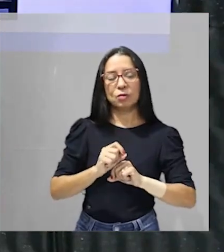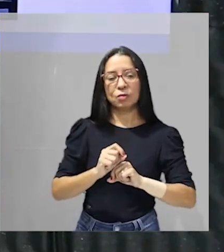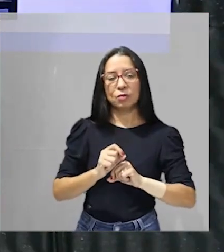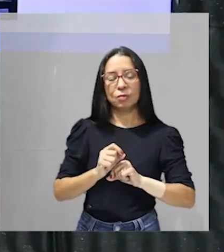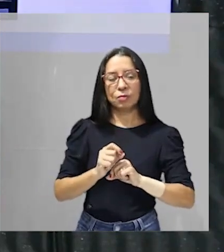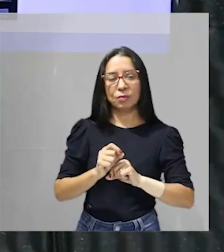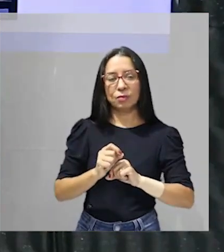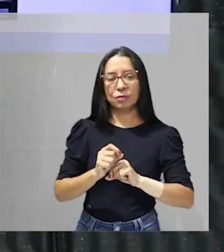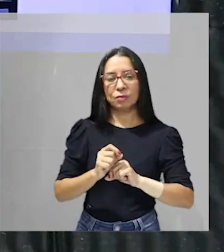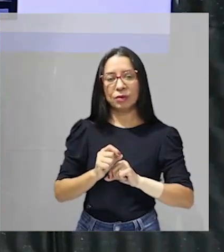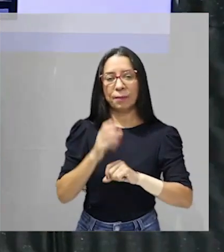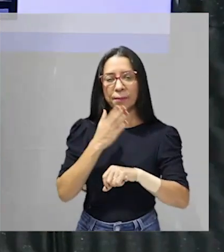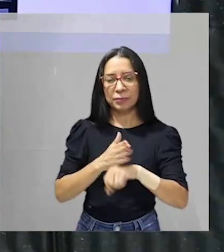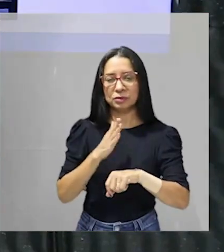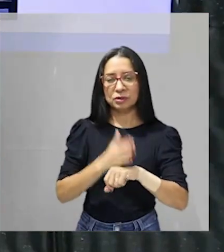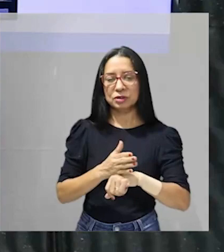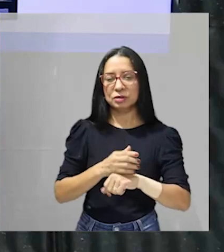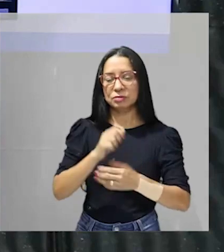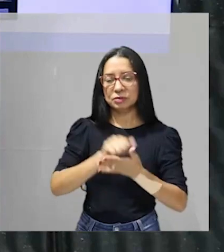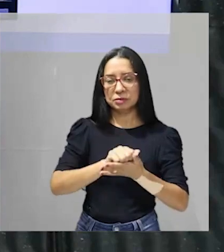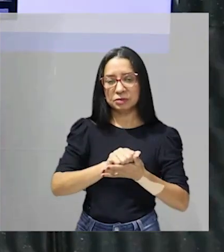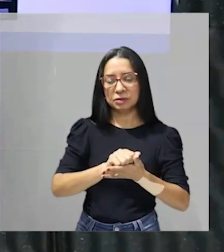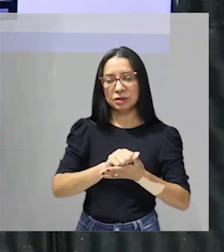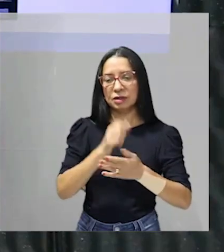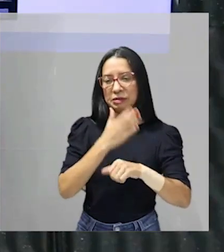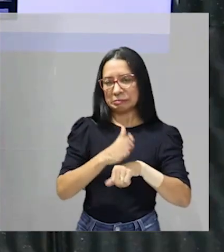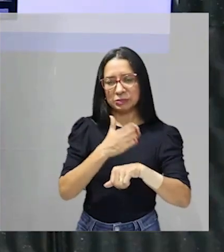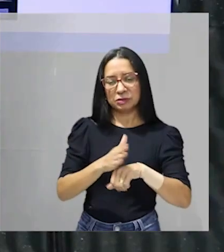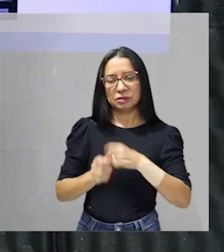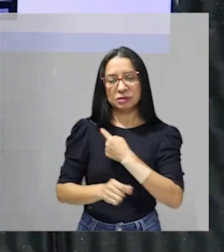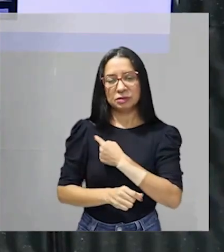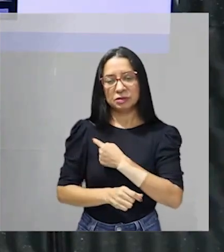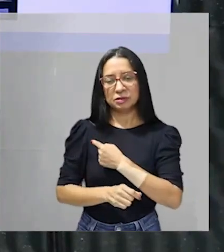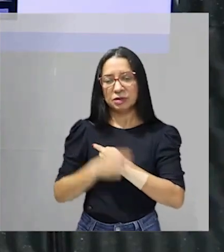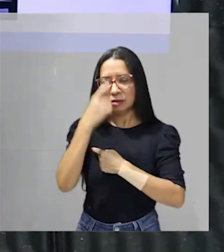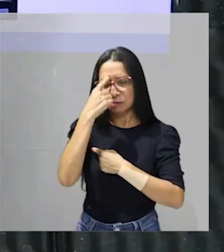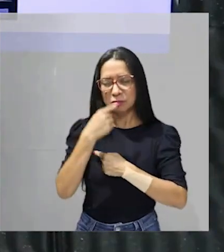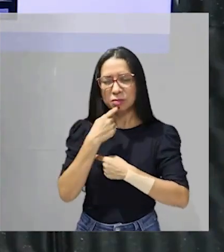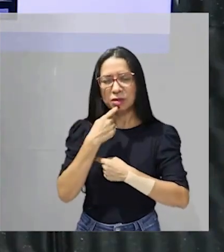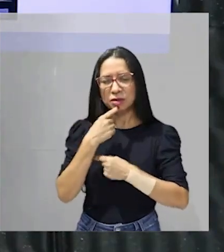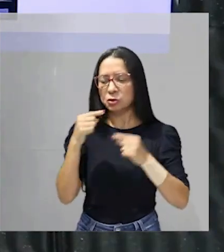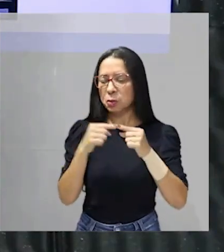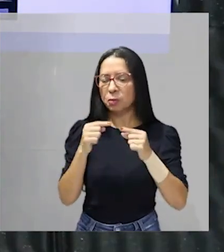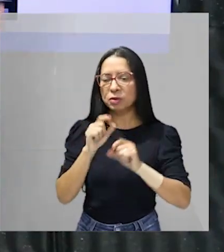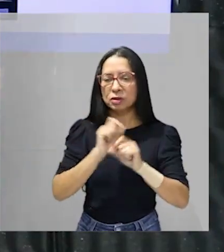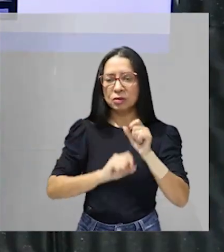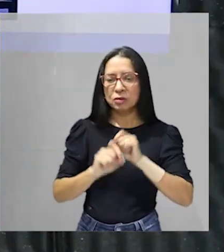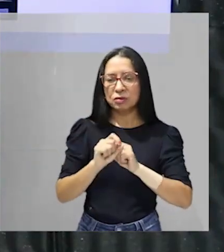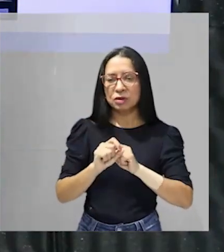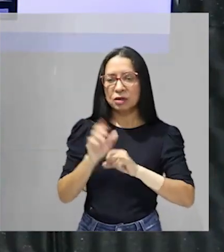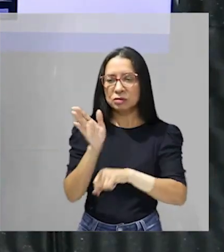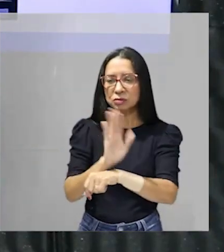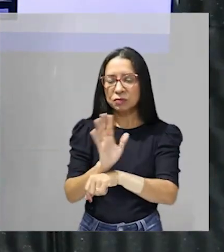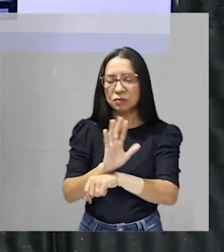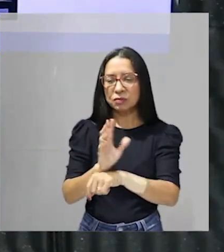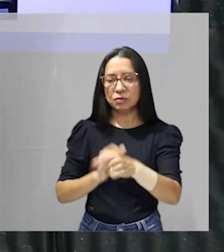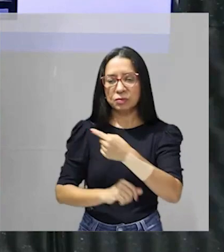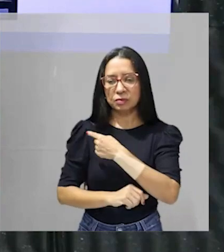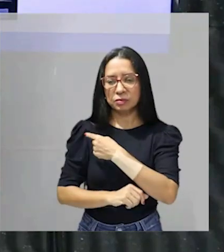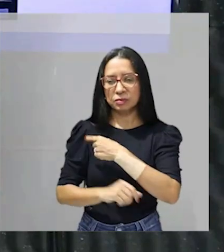jogos simbólicos coloca uma imagem aqui que tem a ver essa imagem desse filme aqui ó de um filme